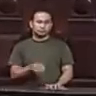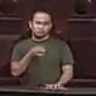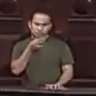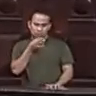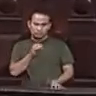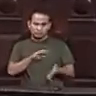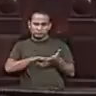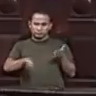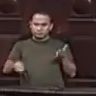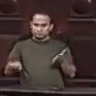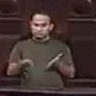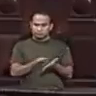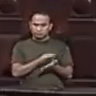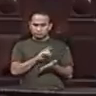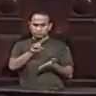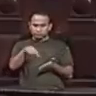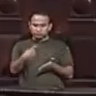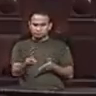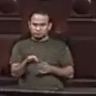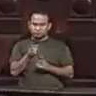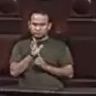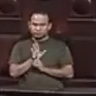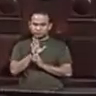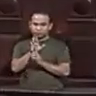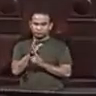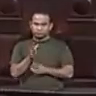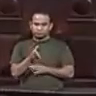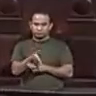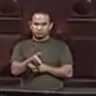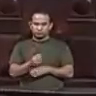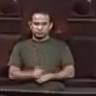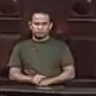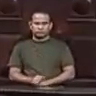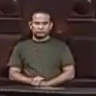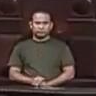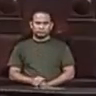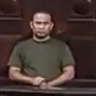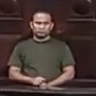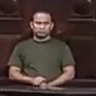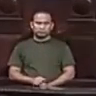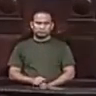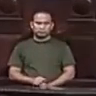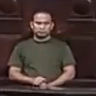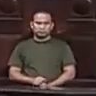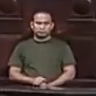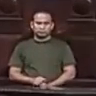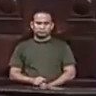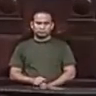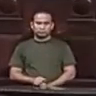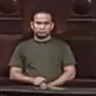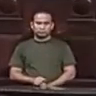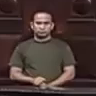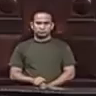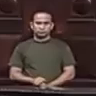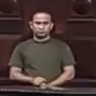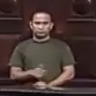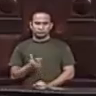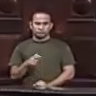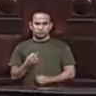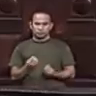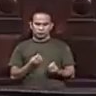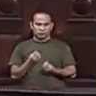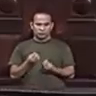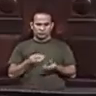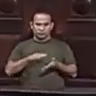retirar a assinatura depois de ter dado entrada. Né? Não paira dúvida, não há